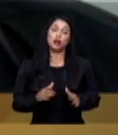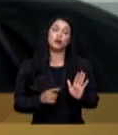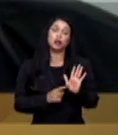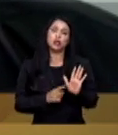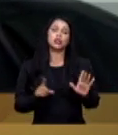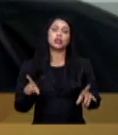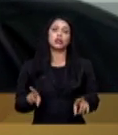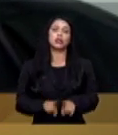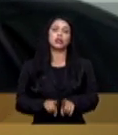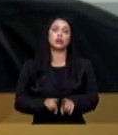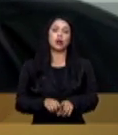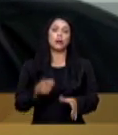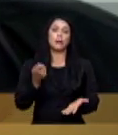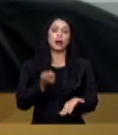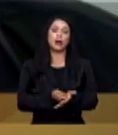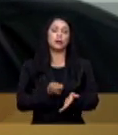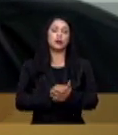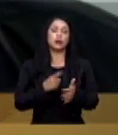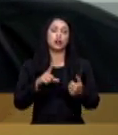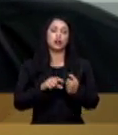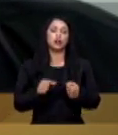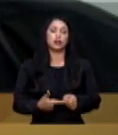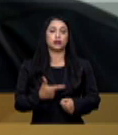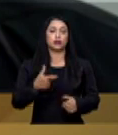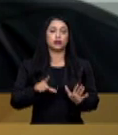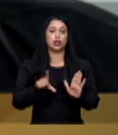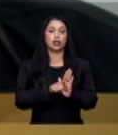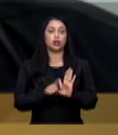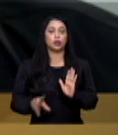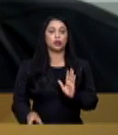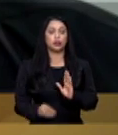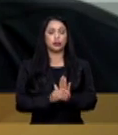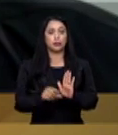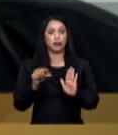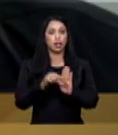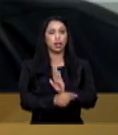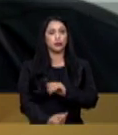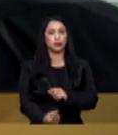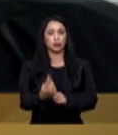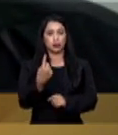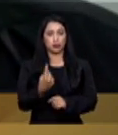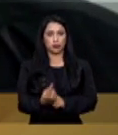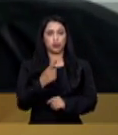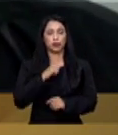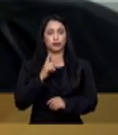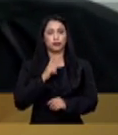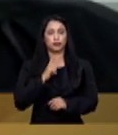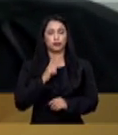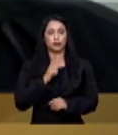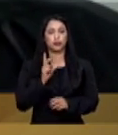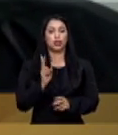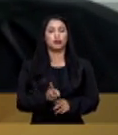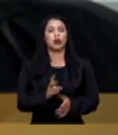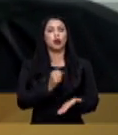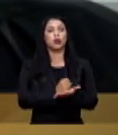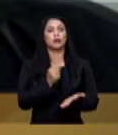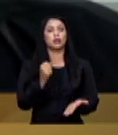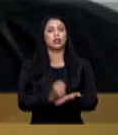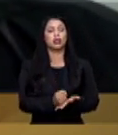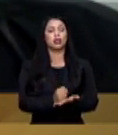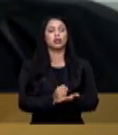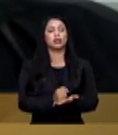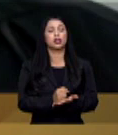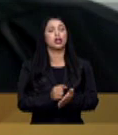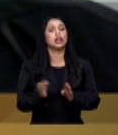caso, o respectivo enquadramento nos termos do artigo 2º desta lei complementar. Parágrafo 1º. A Comissão Permanente de Contratações Temporárias